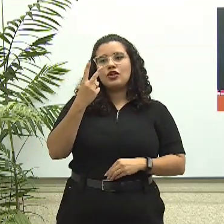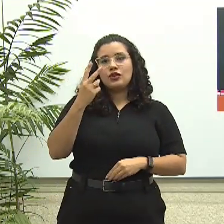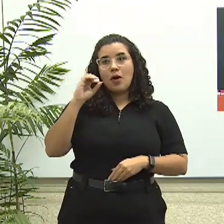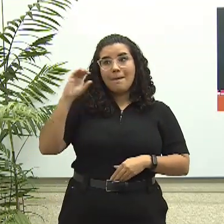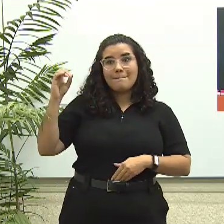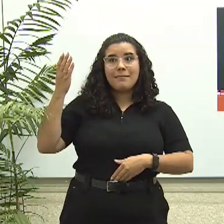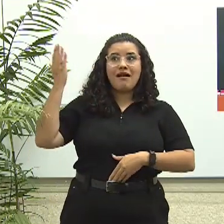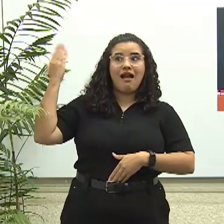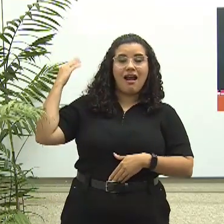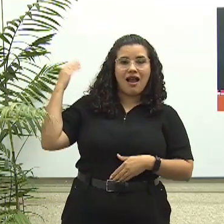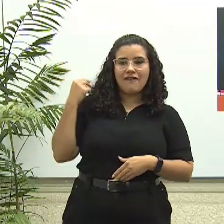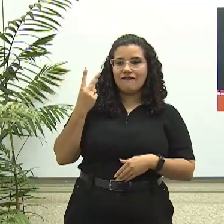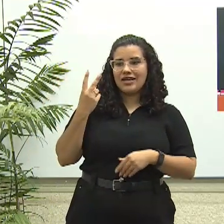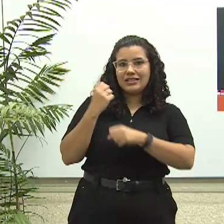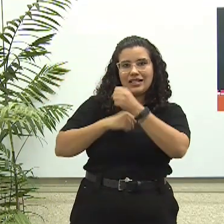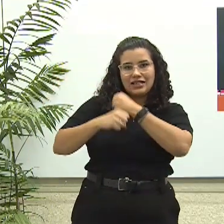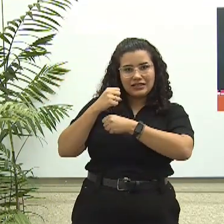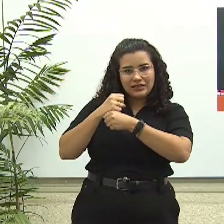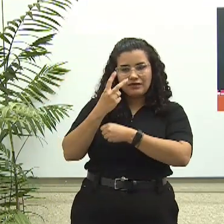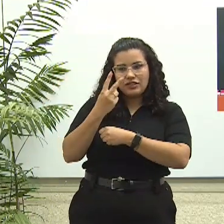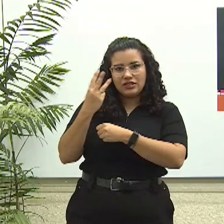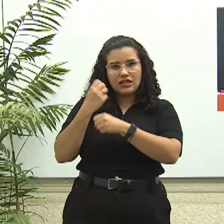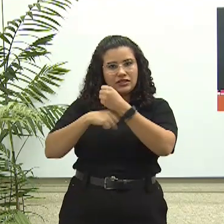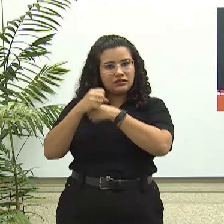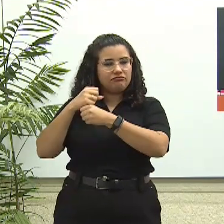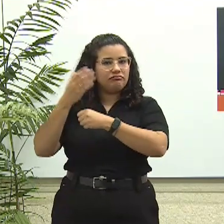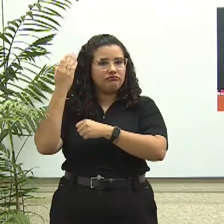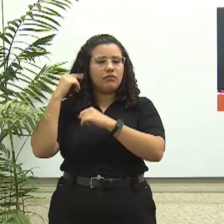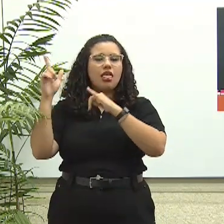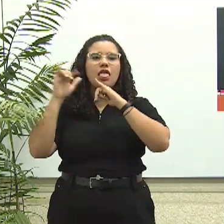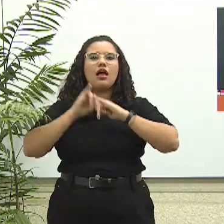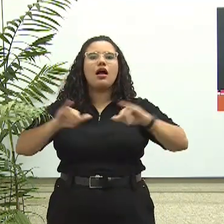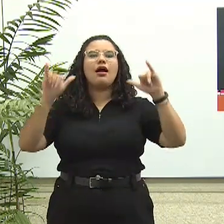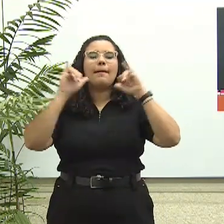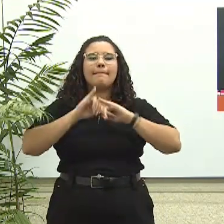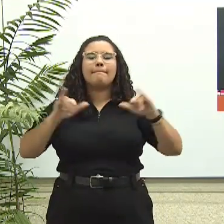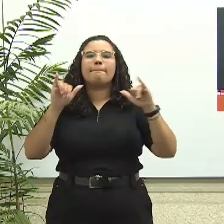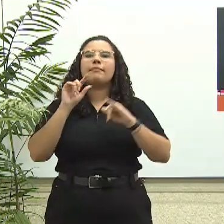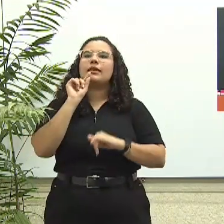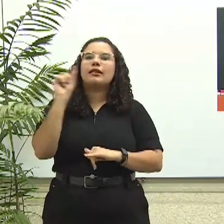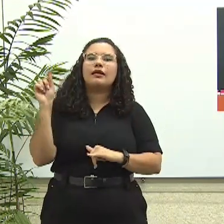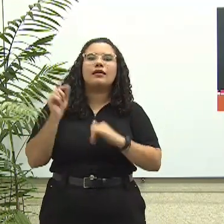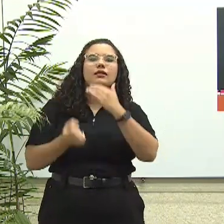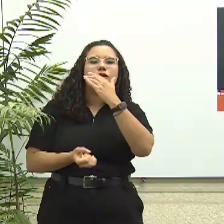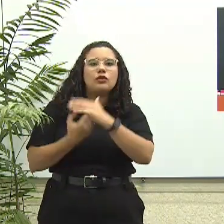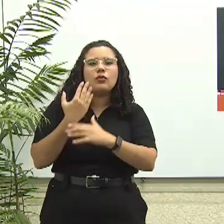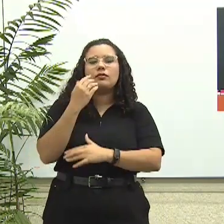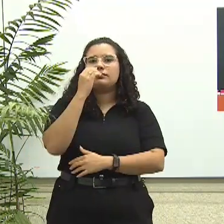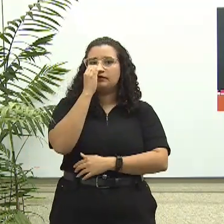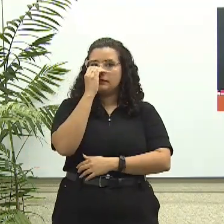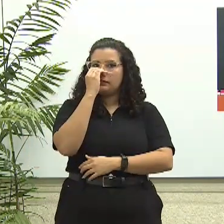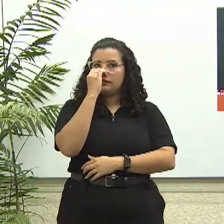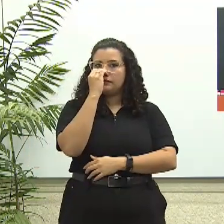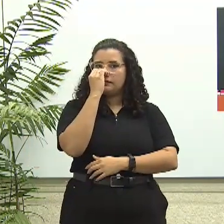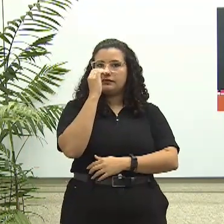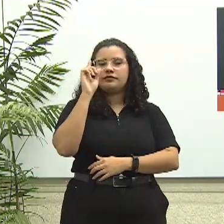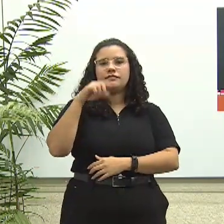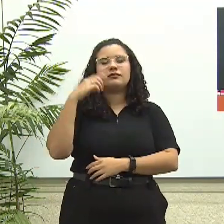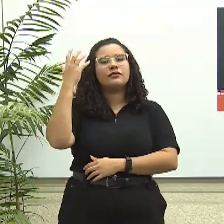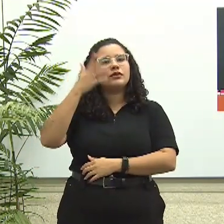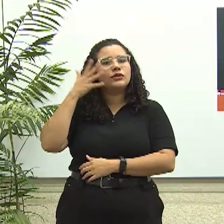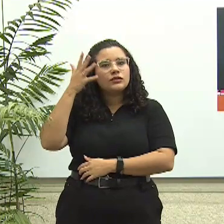discurso publicitário né Eh o discurso eh de quem criou é um discurso do